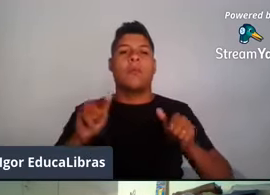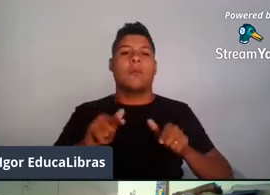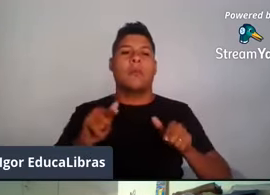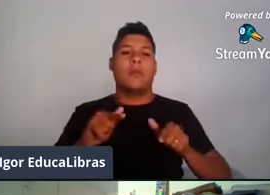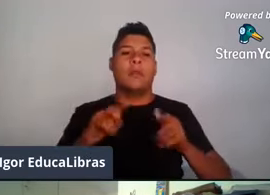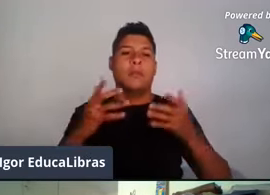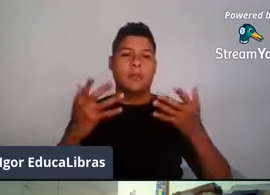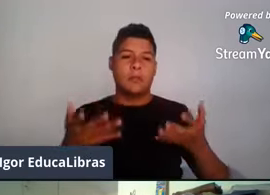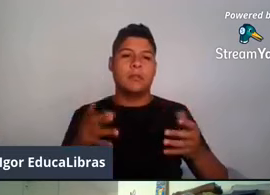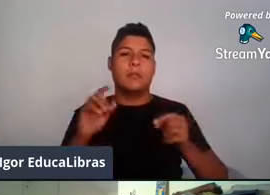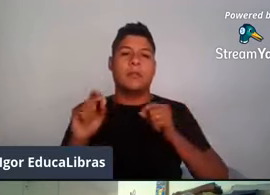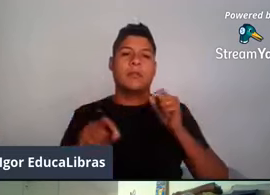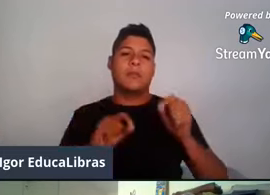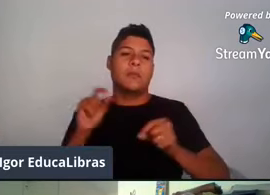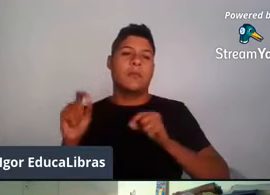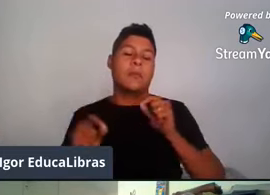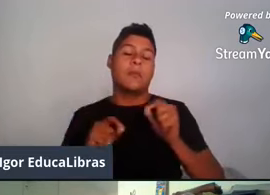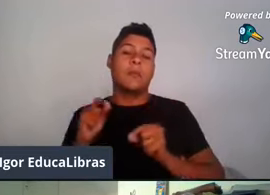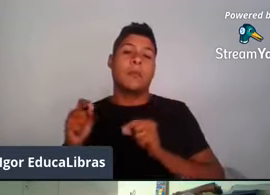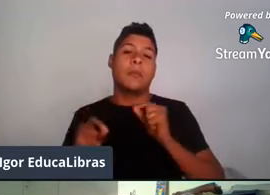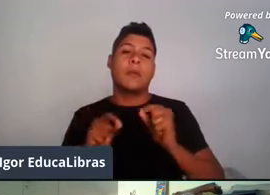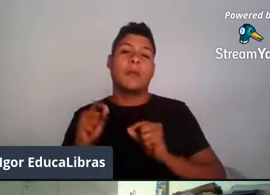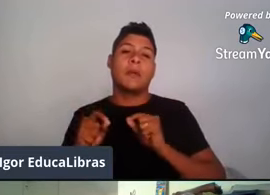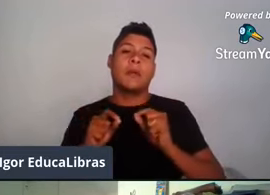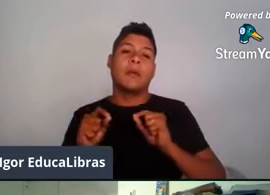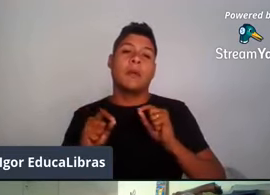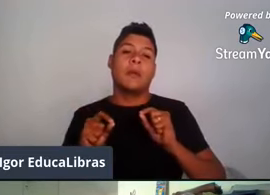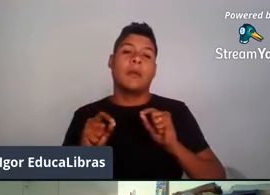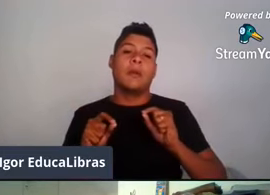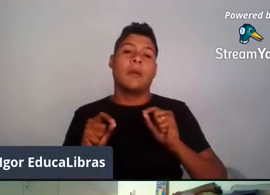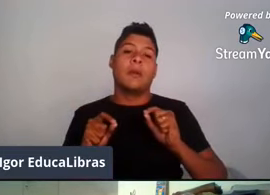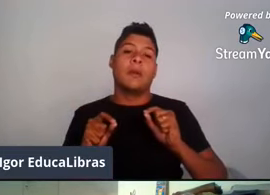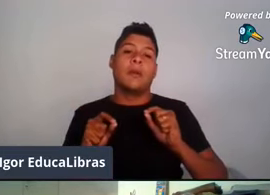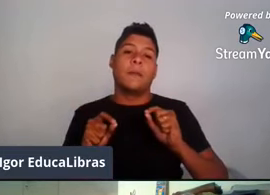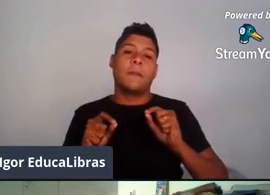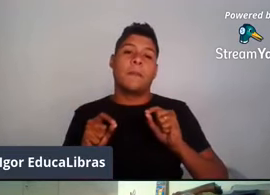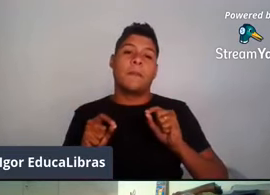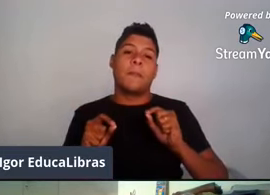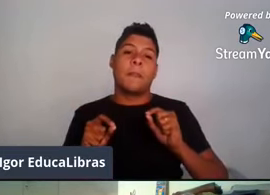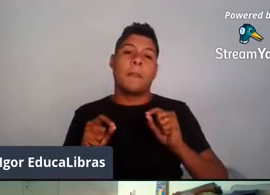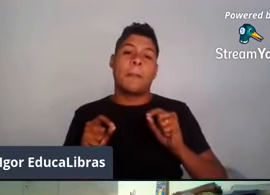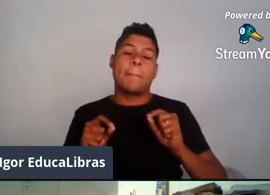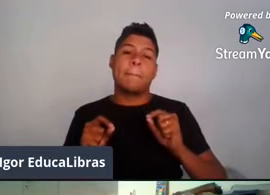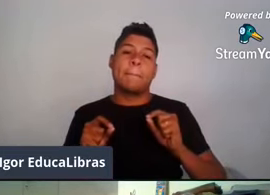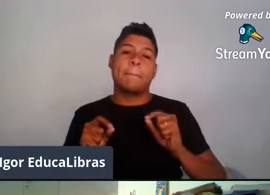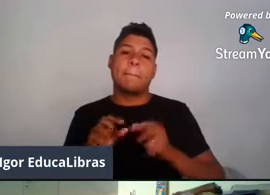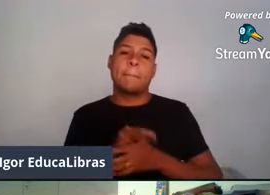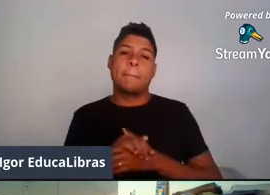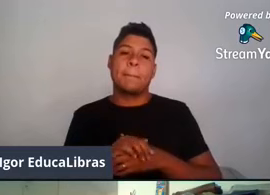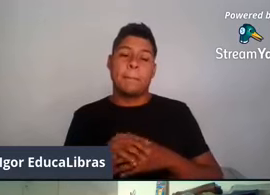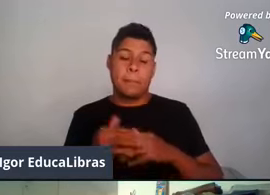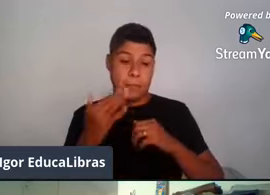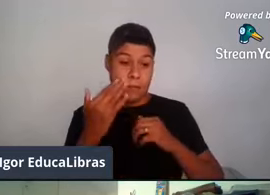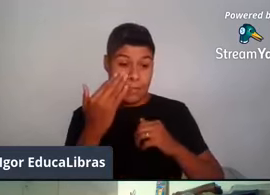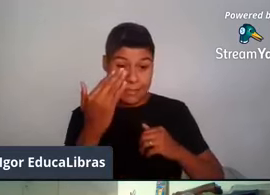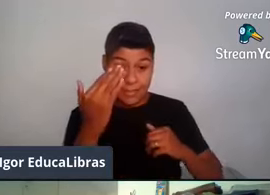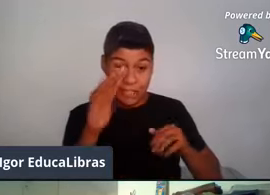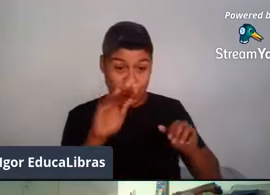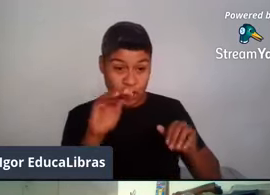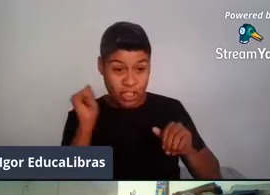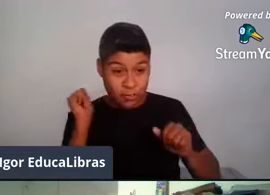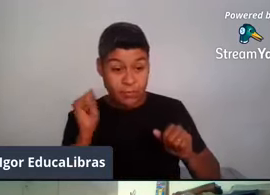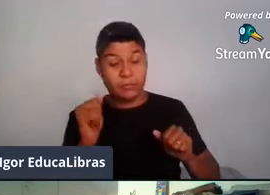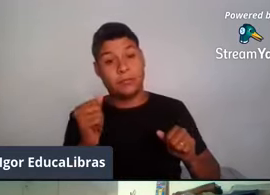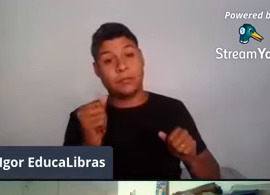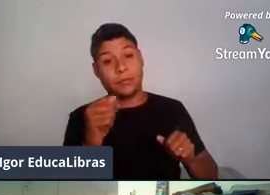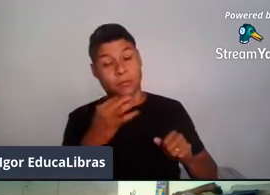foi como uma, assim, ela foi um empurrão, né? Foi eu chamá-la para cá,